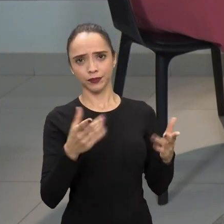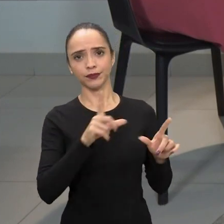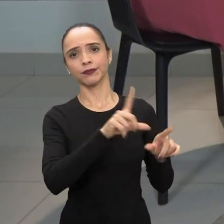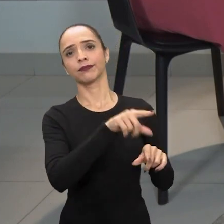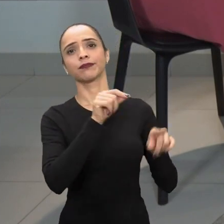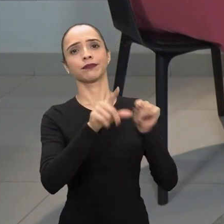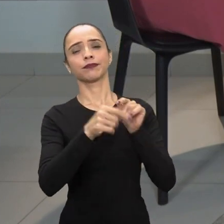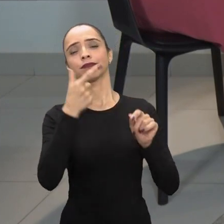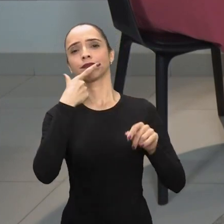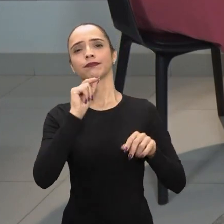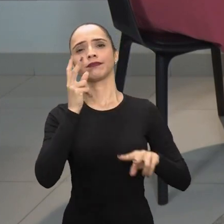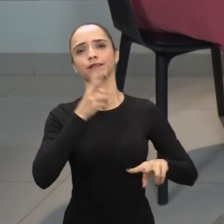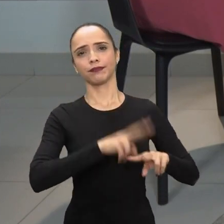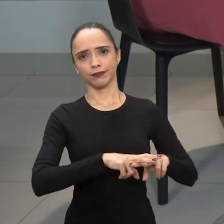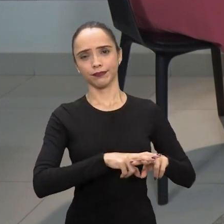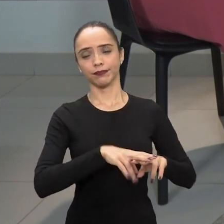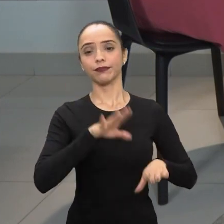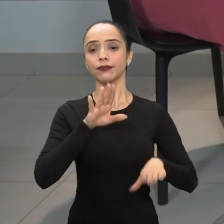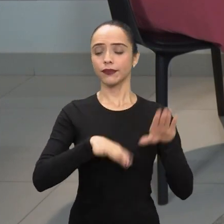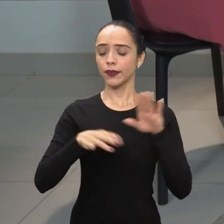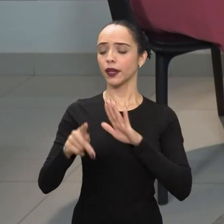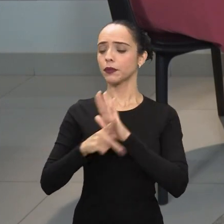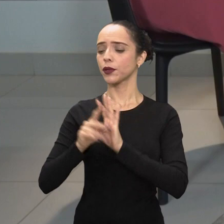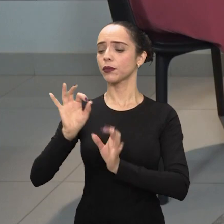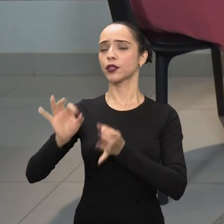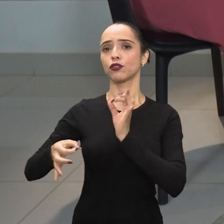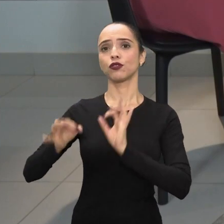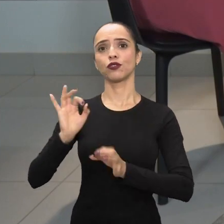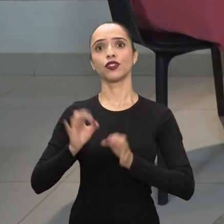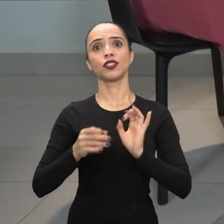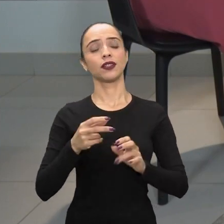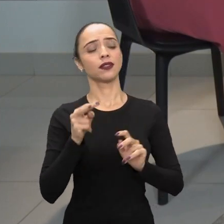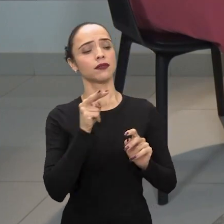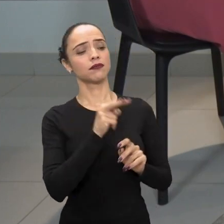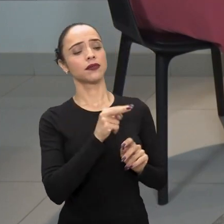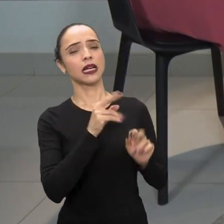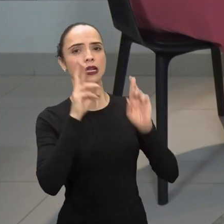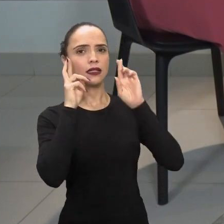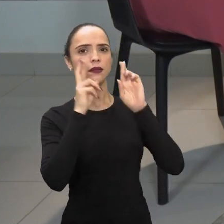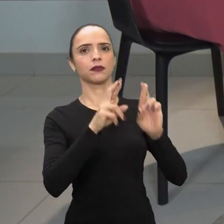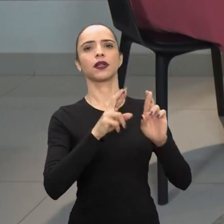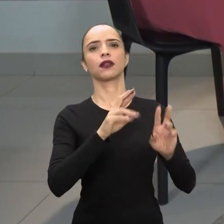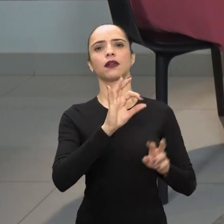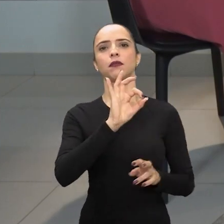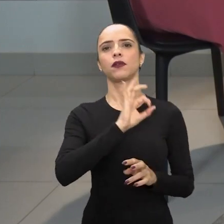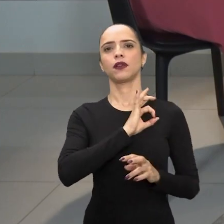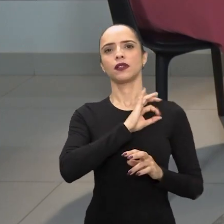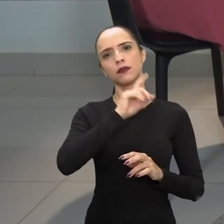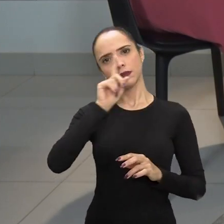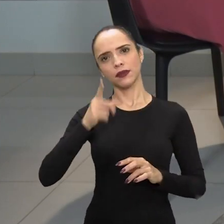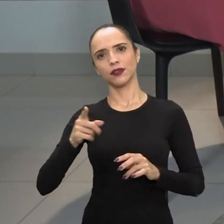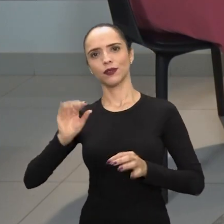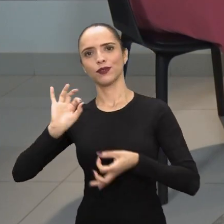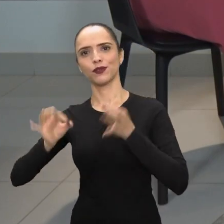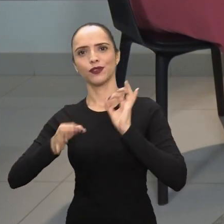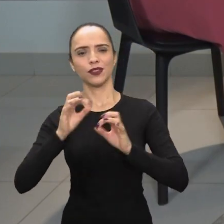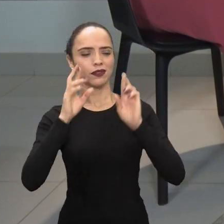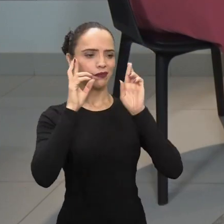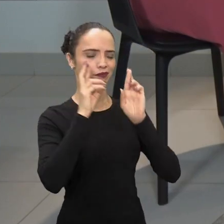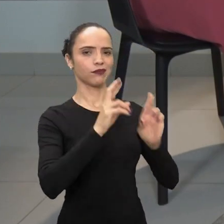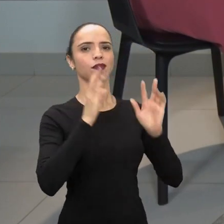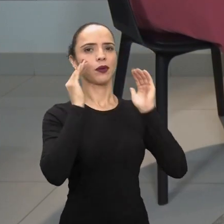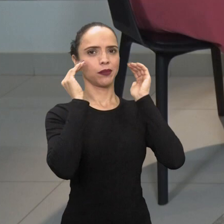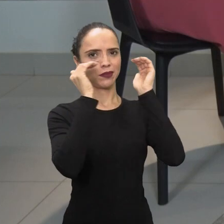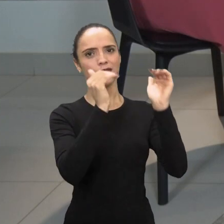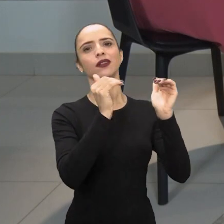segue essa mesma às vezes Segue até mesmo a indicação do policial né o policial que faz às vezes